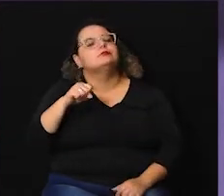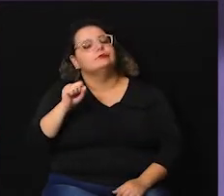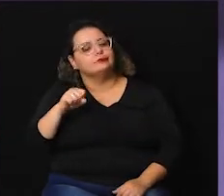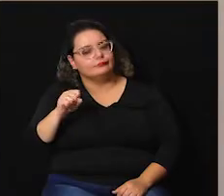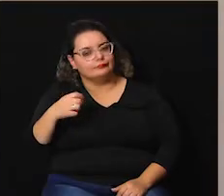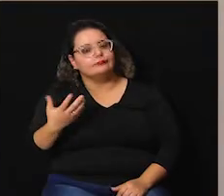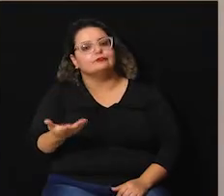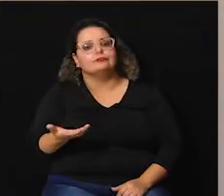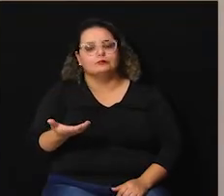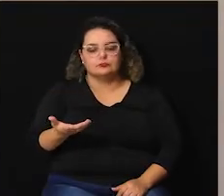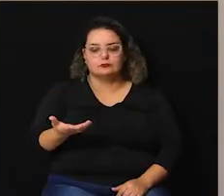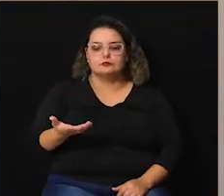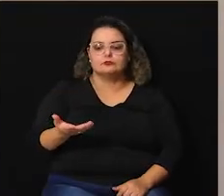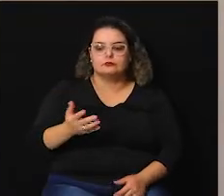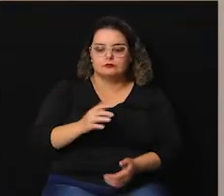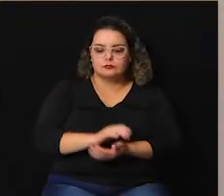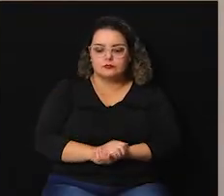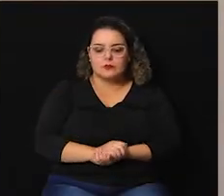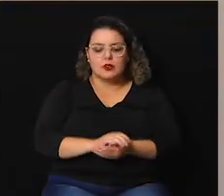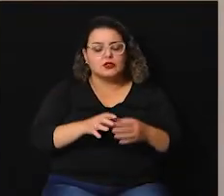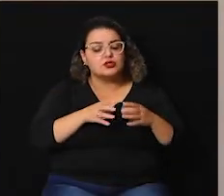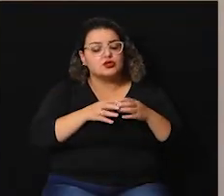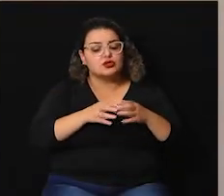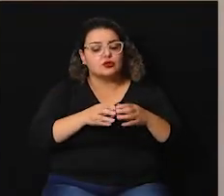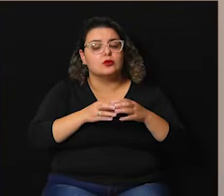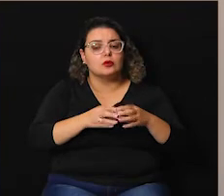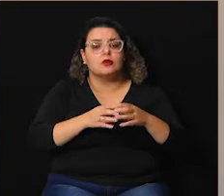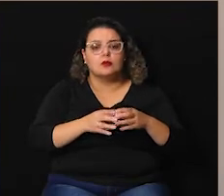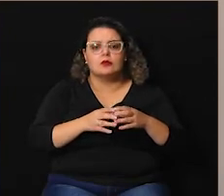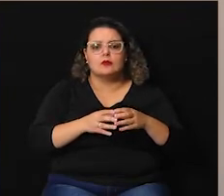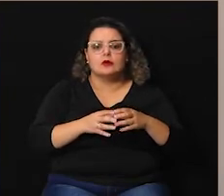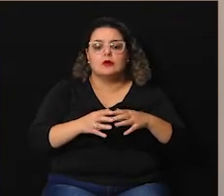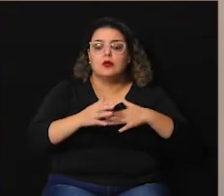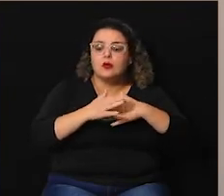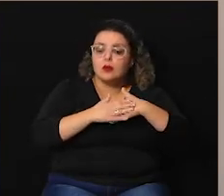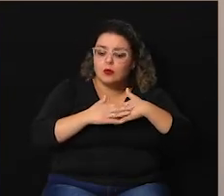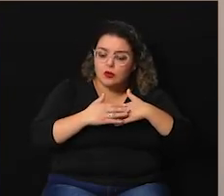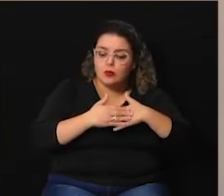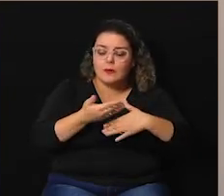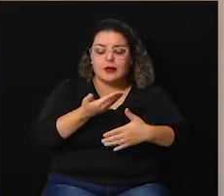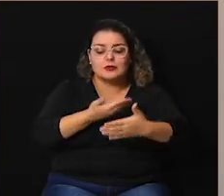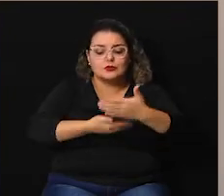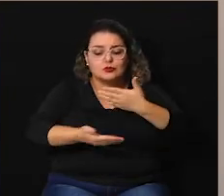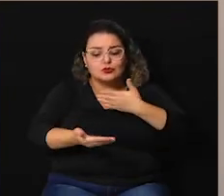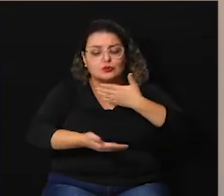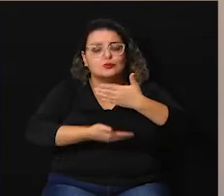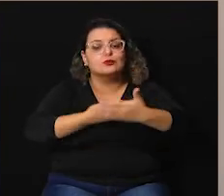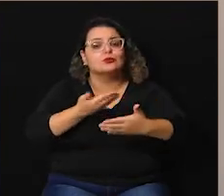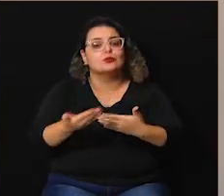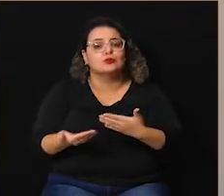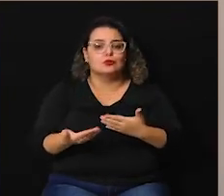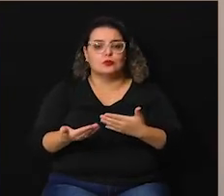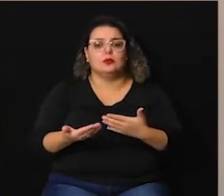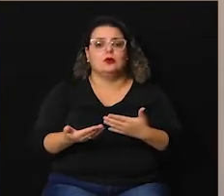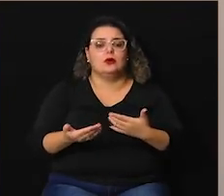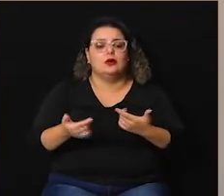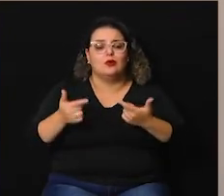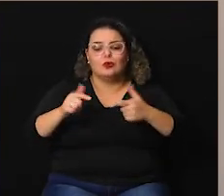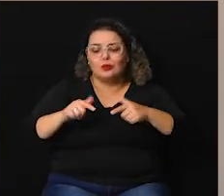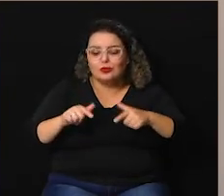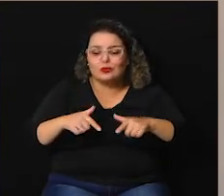Sim. E, vamos dizer, de convivência, a afetividade, as trocas, a privação do espaço